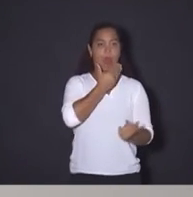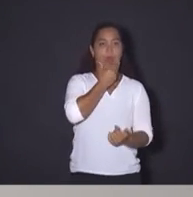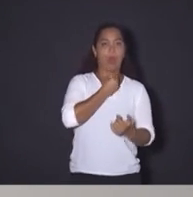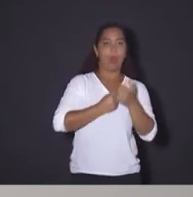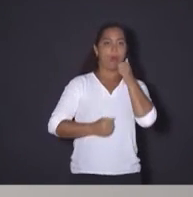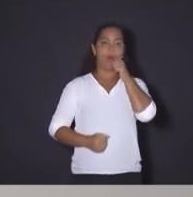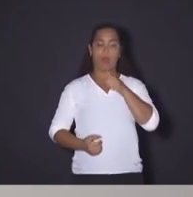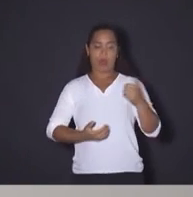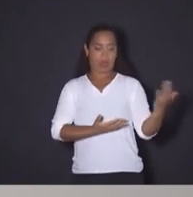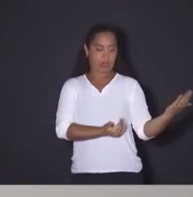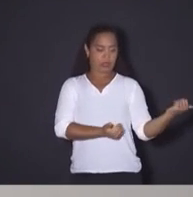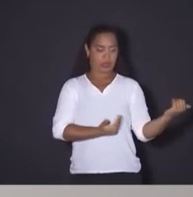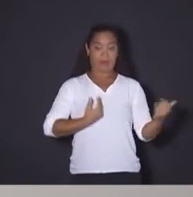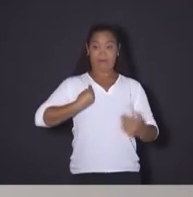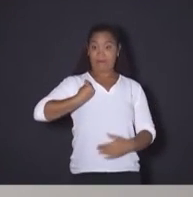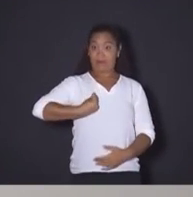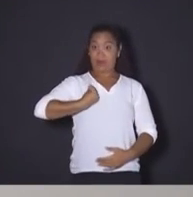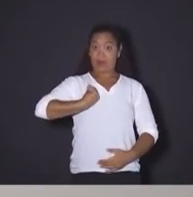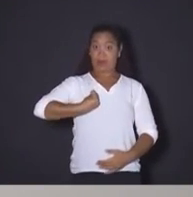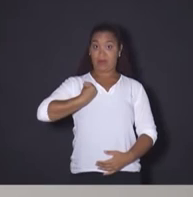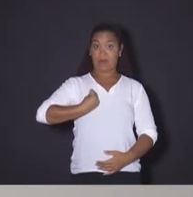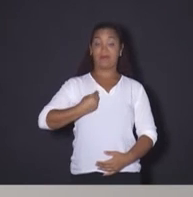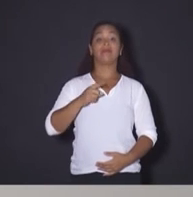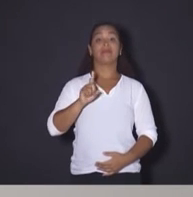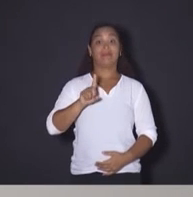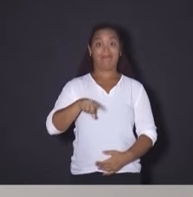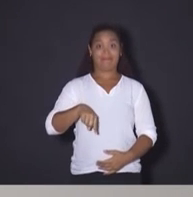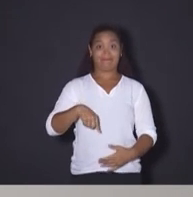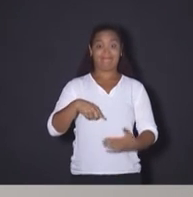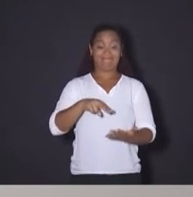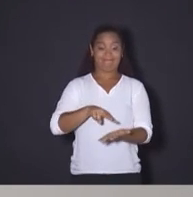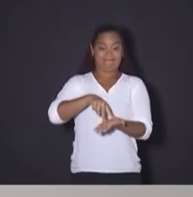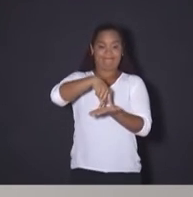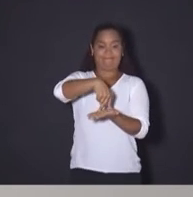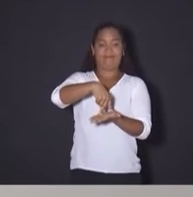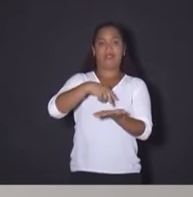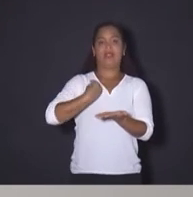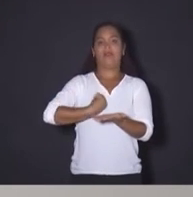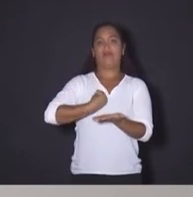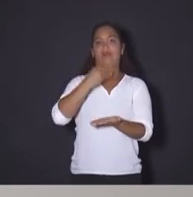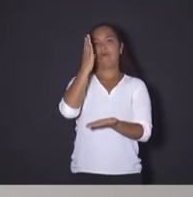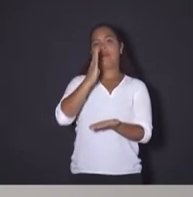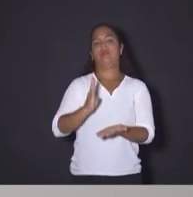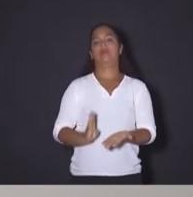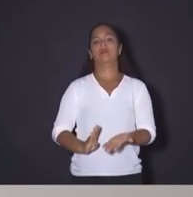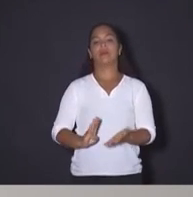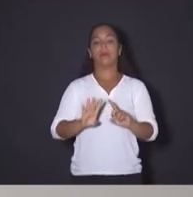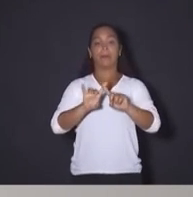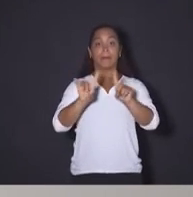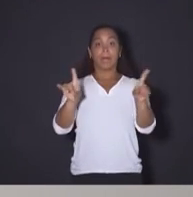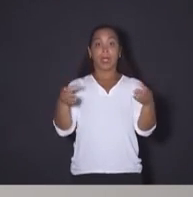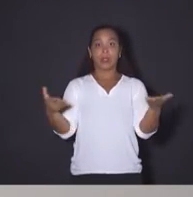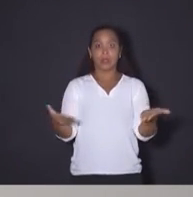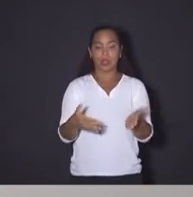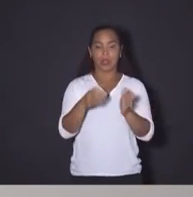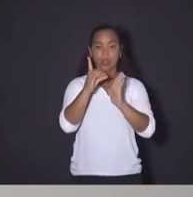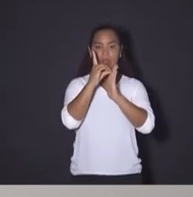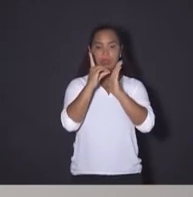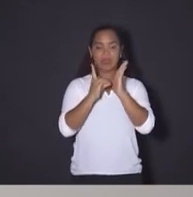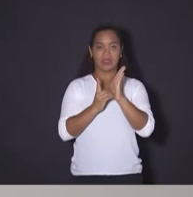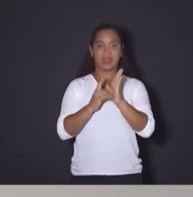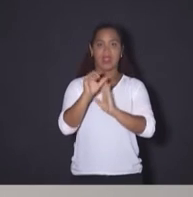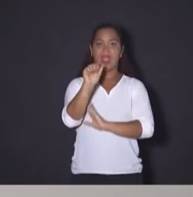vivo neste país é um sobrevivente da tragédia brasileira mas nós estamos na década do afro